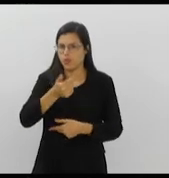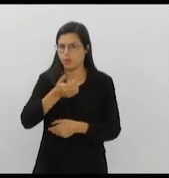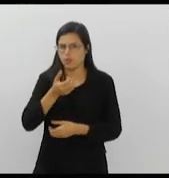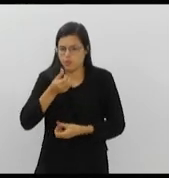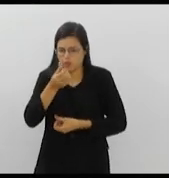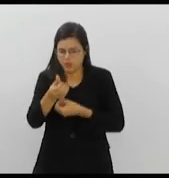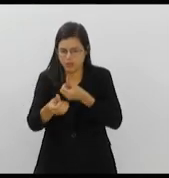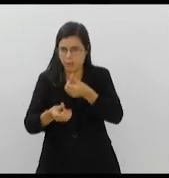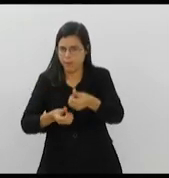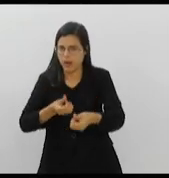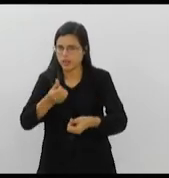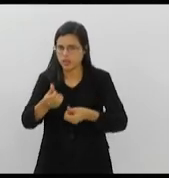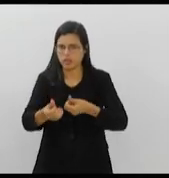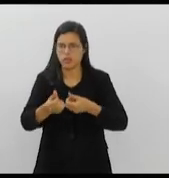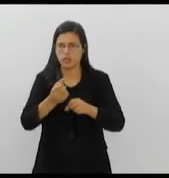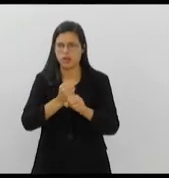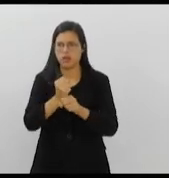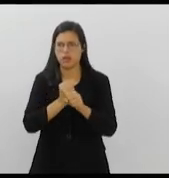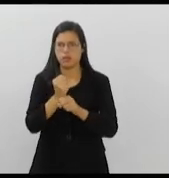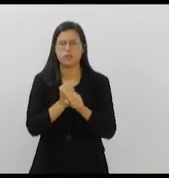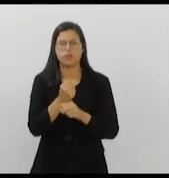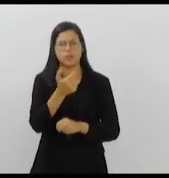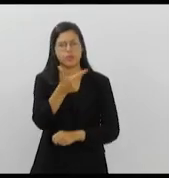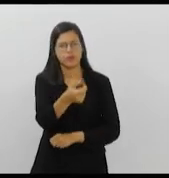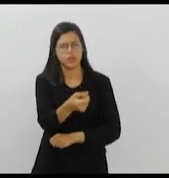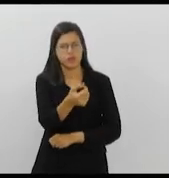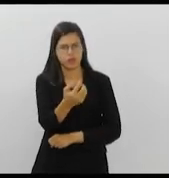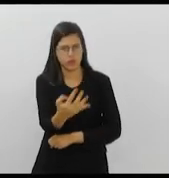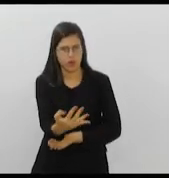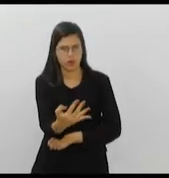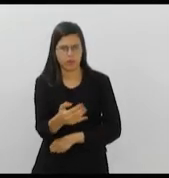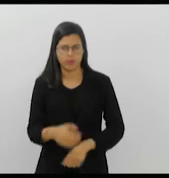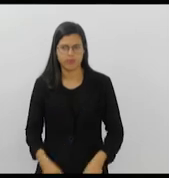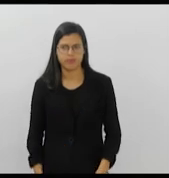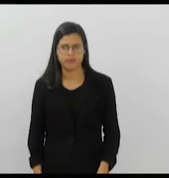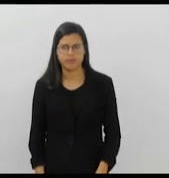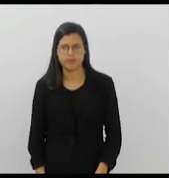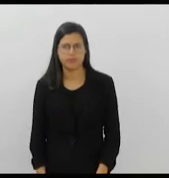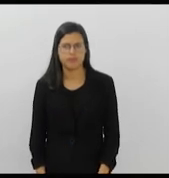semestre de 2024.